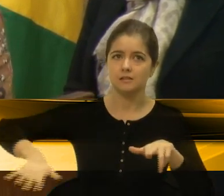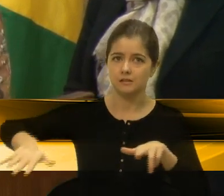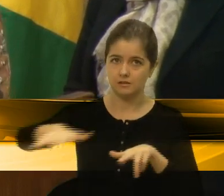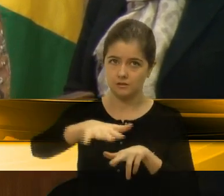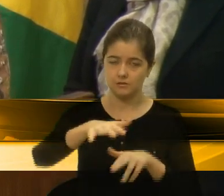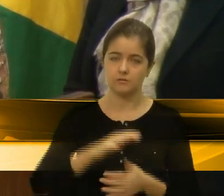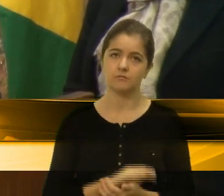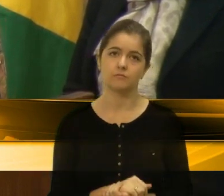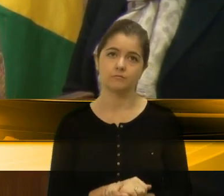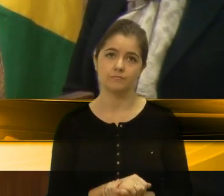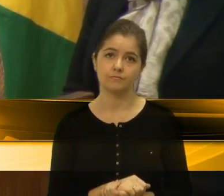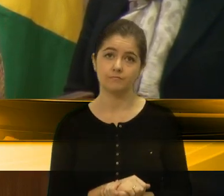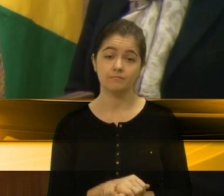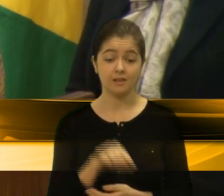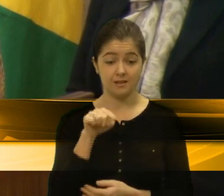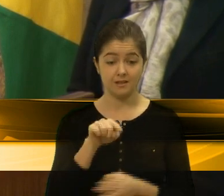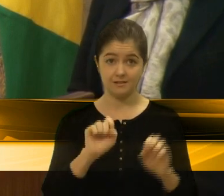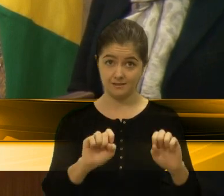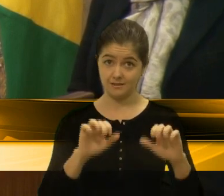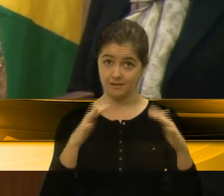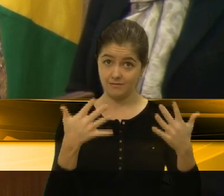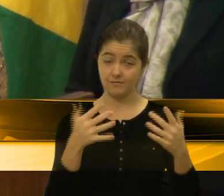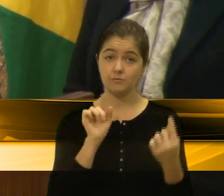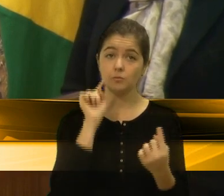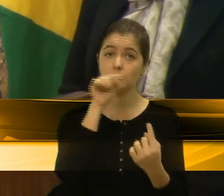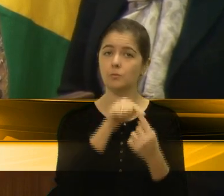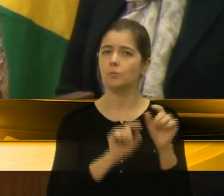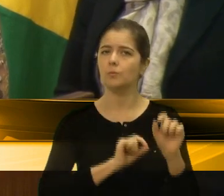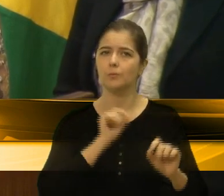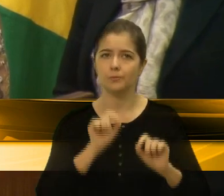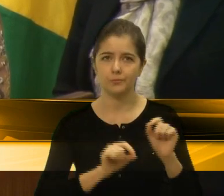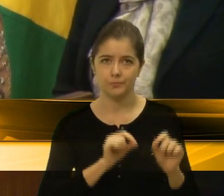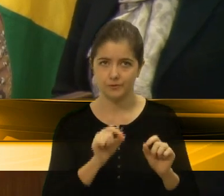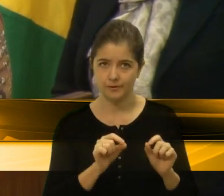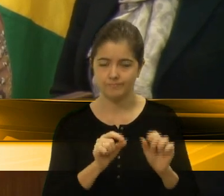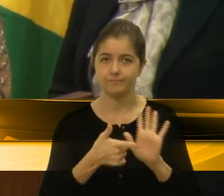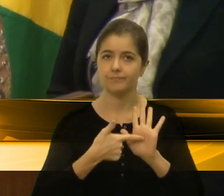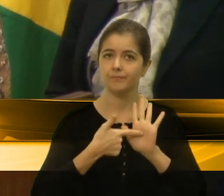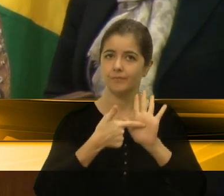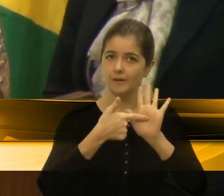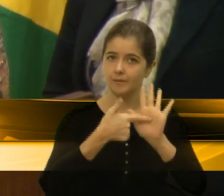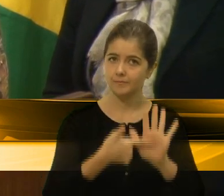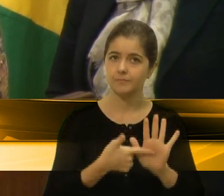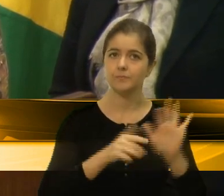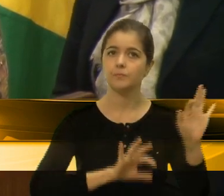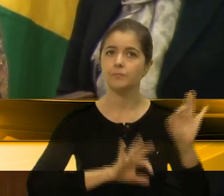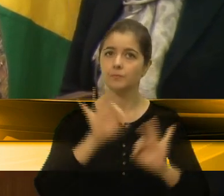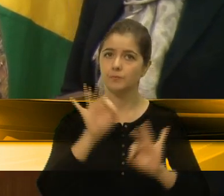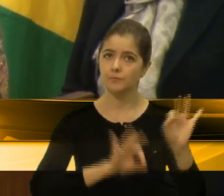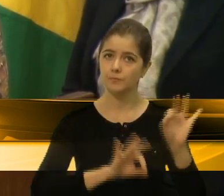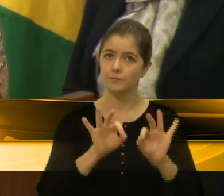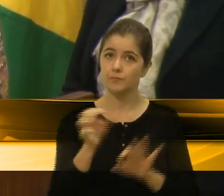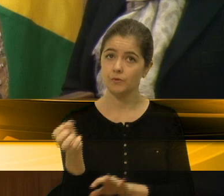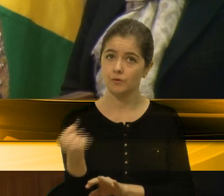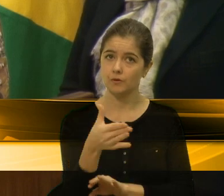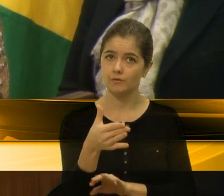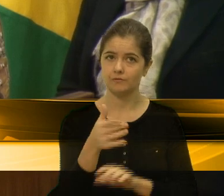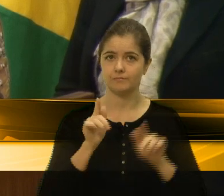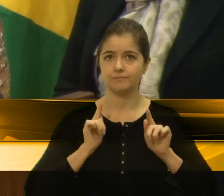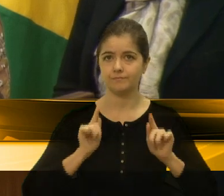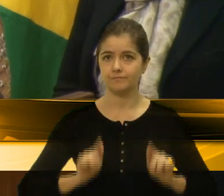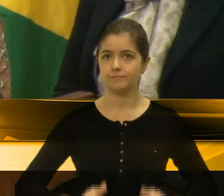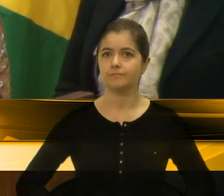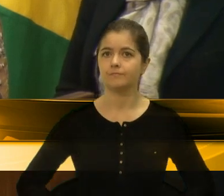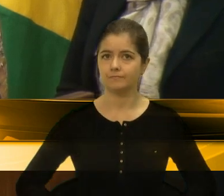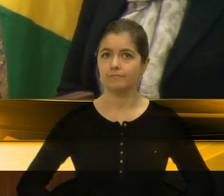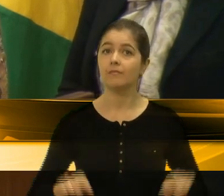Este encontro ele tem como objetivo apresentar os projetos da nova gestão